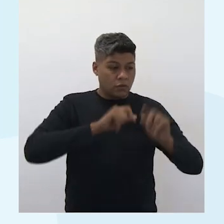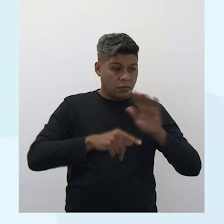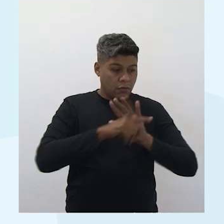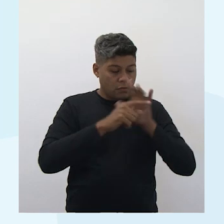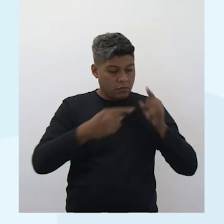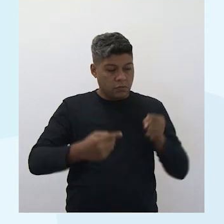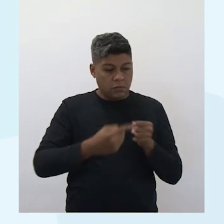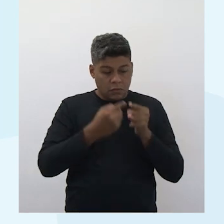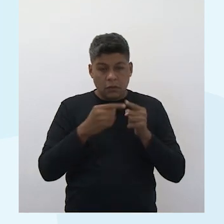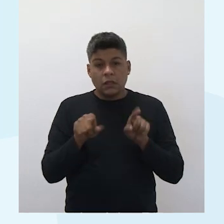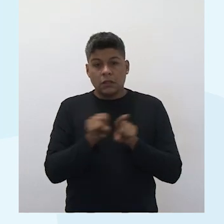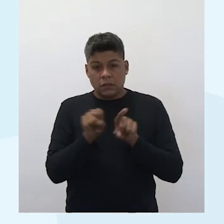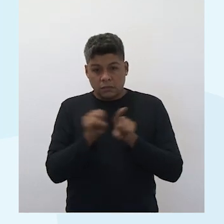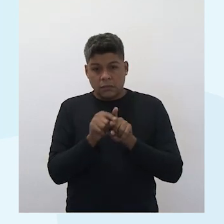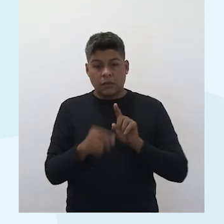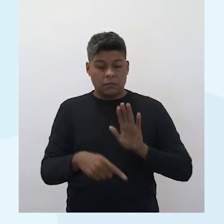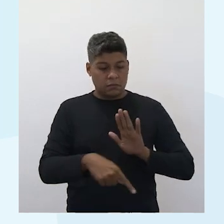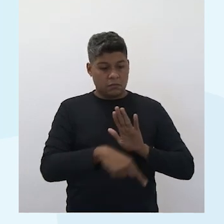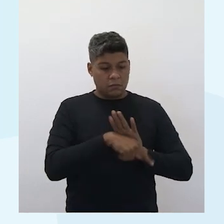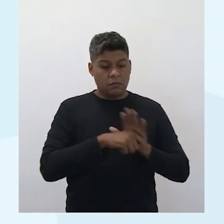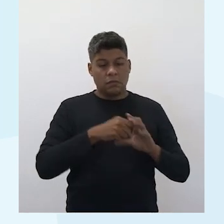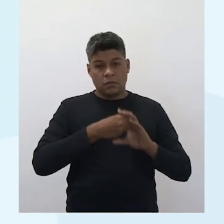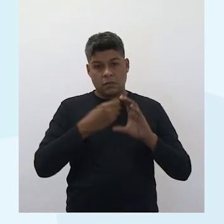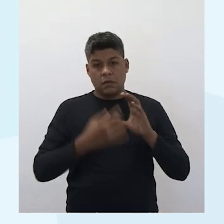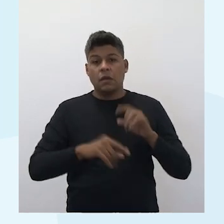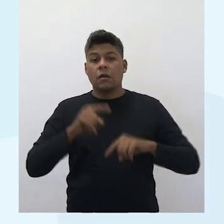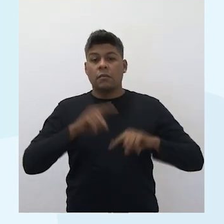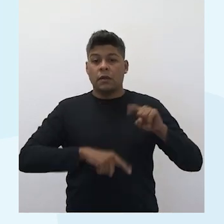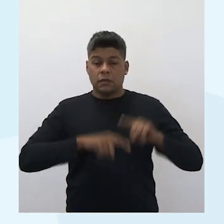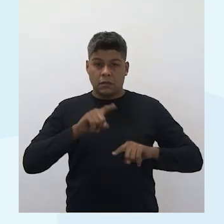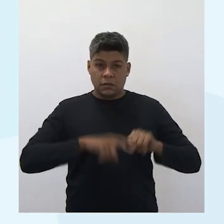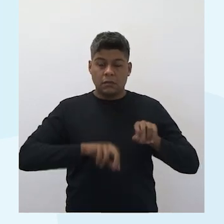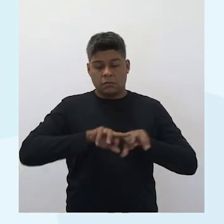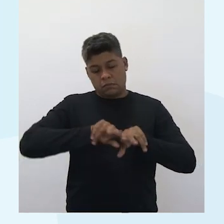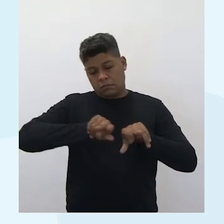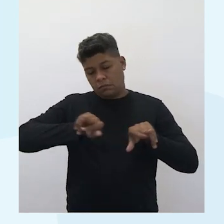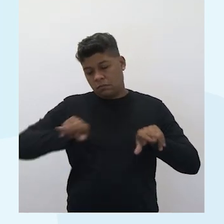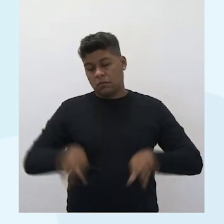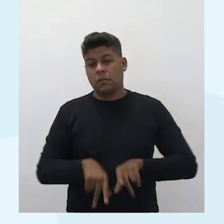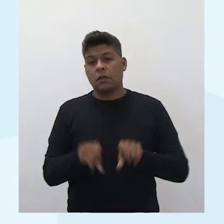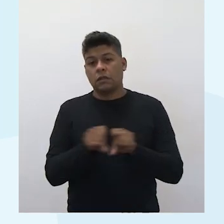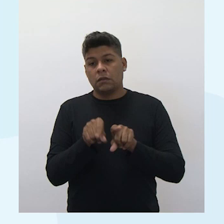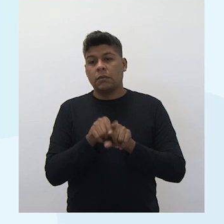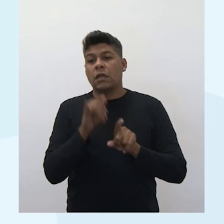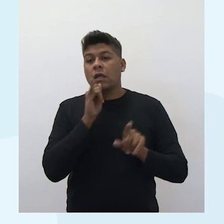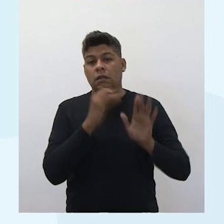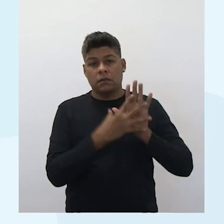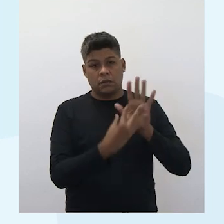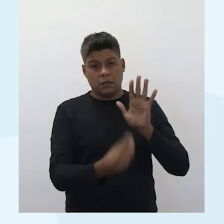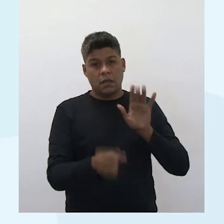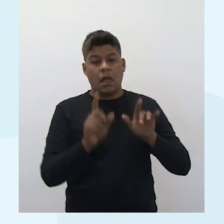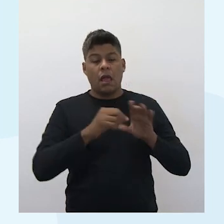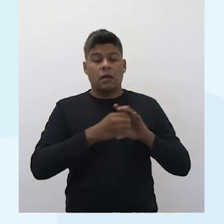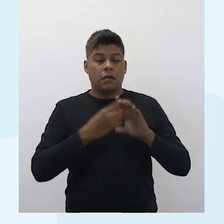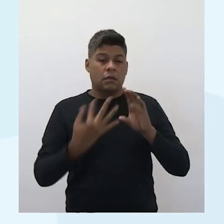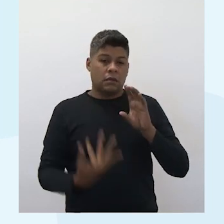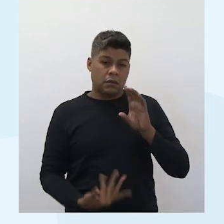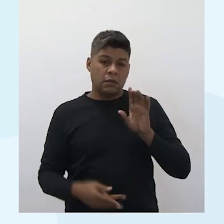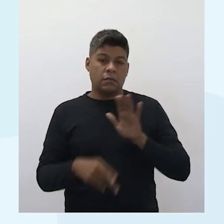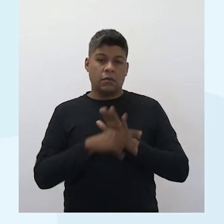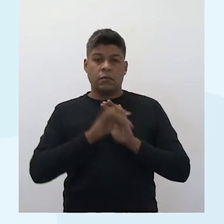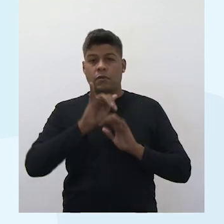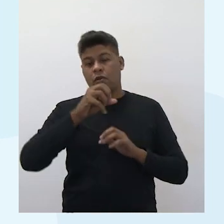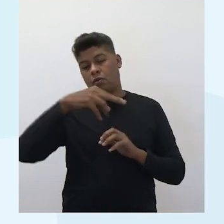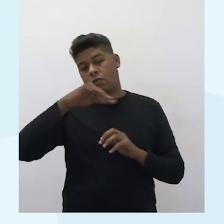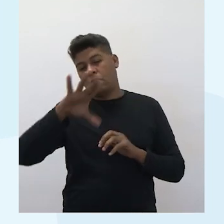ligação, e comente também as propriedades, características dos materiais obtidos nas ligações de exemplos, né? As características dos componentes iônicos